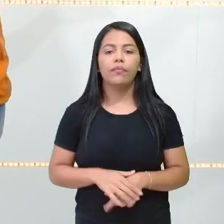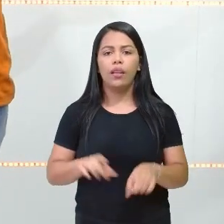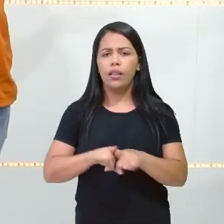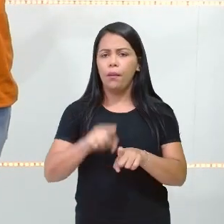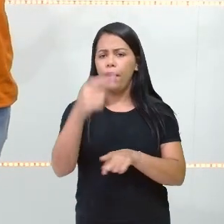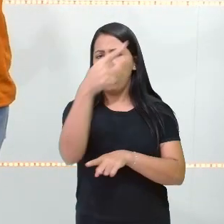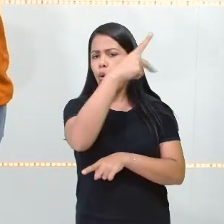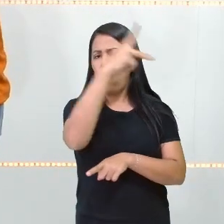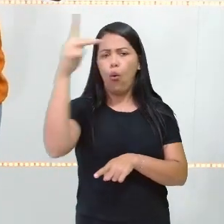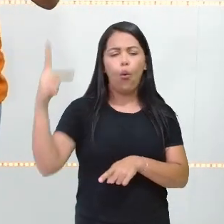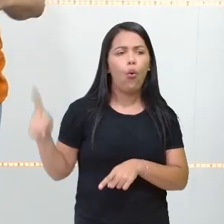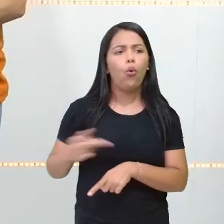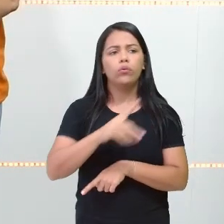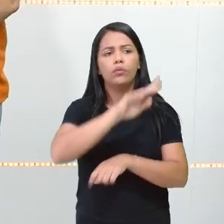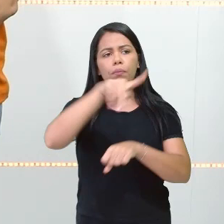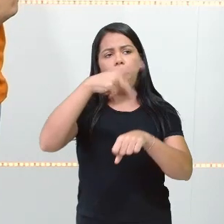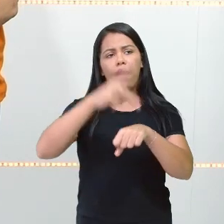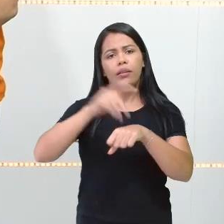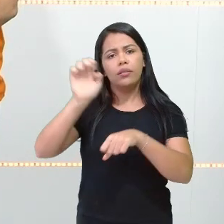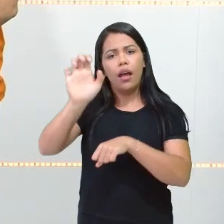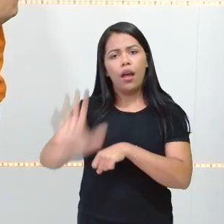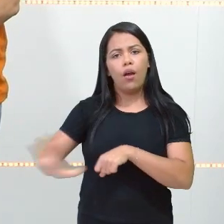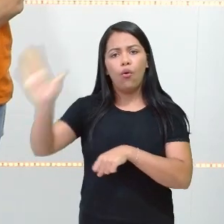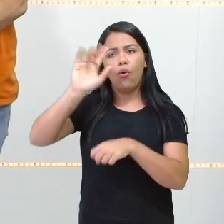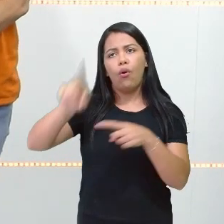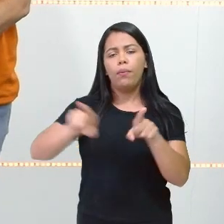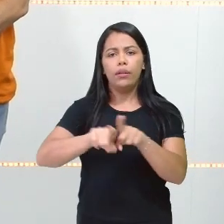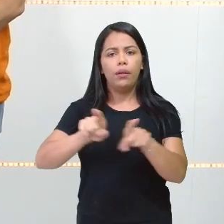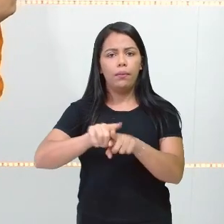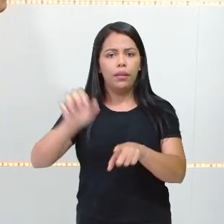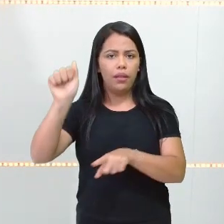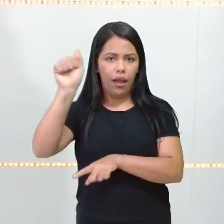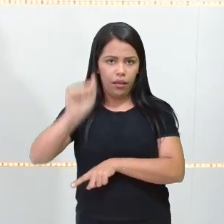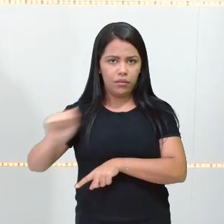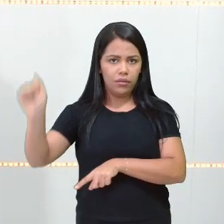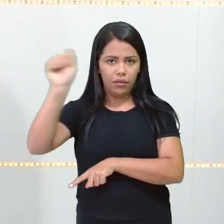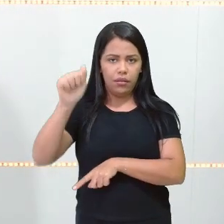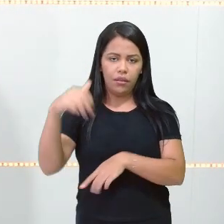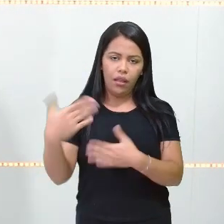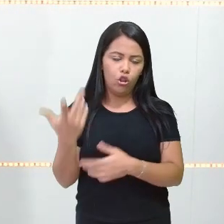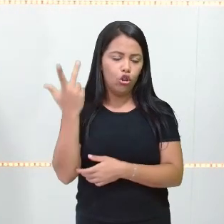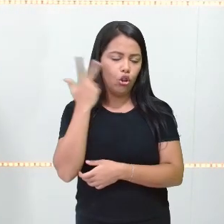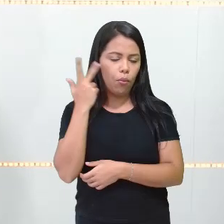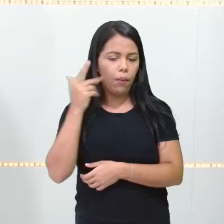países da Europa, da Ásia, eles estão sempre falando lá inglês também. Geralmente é o segundo idioma.